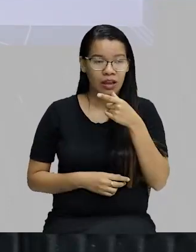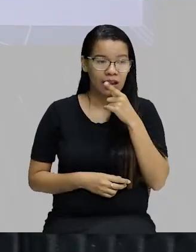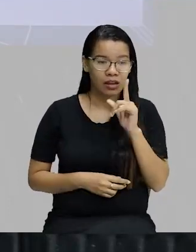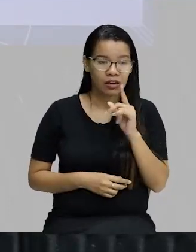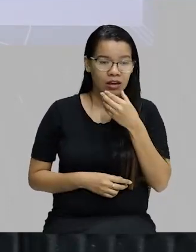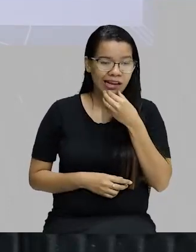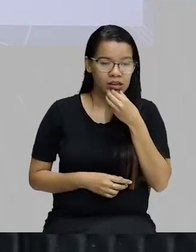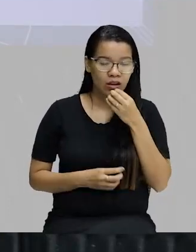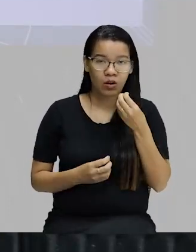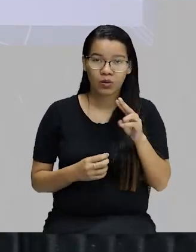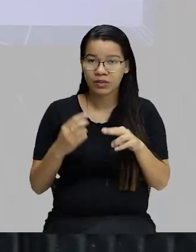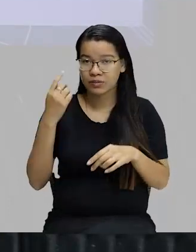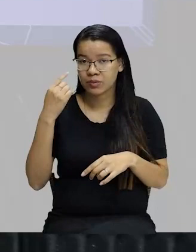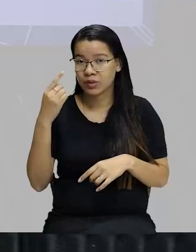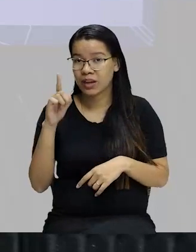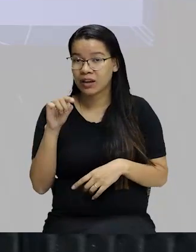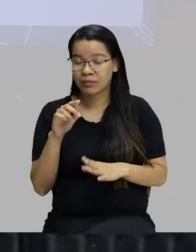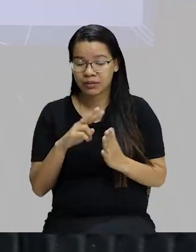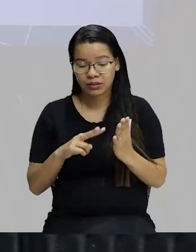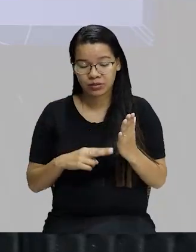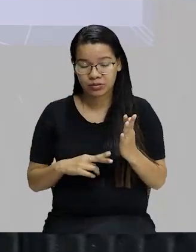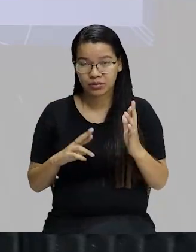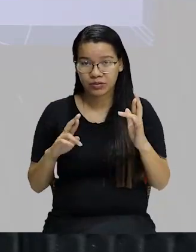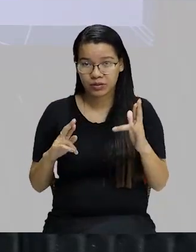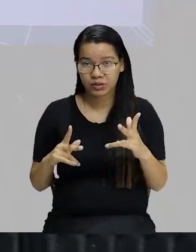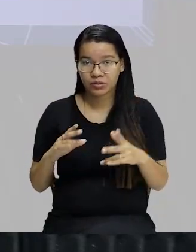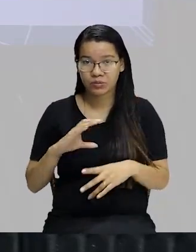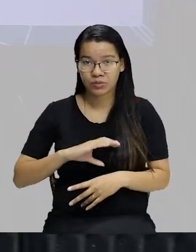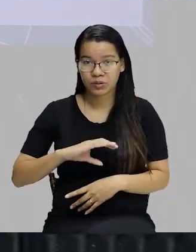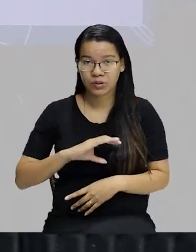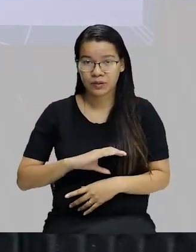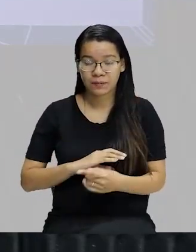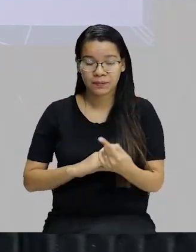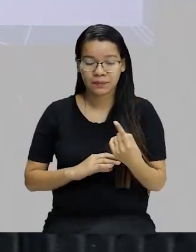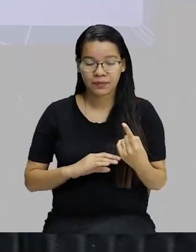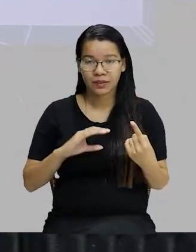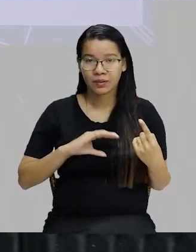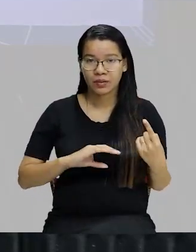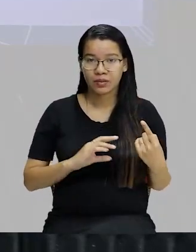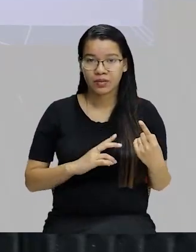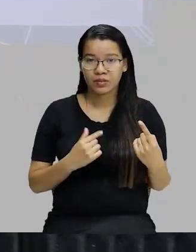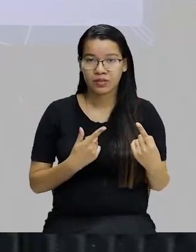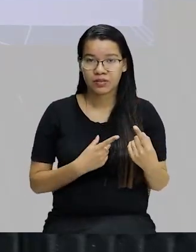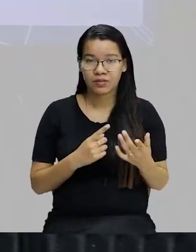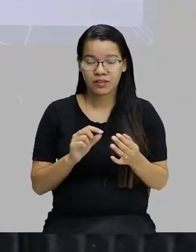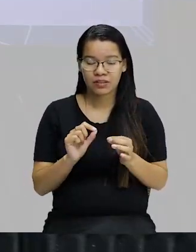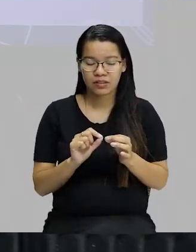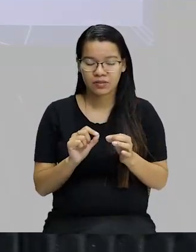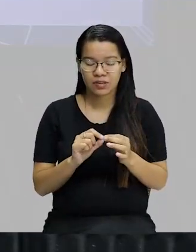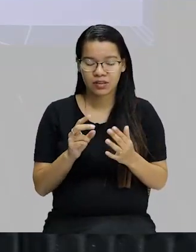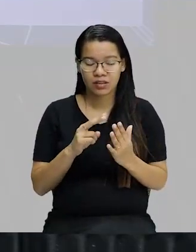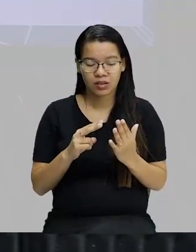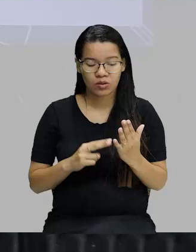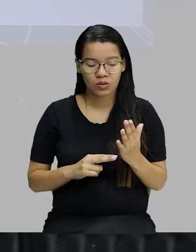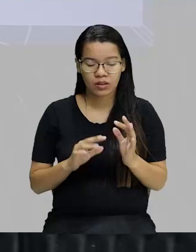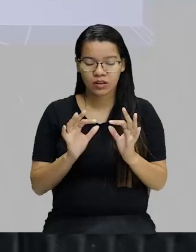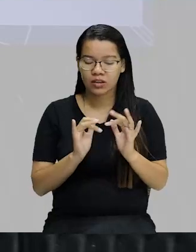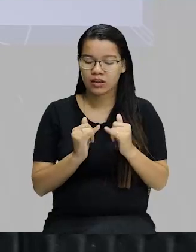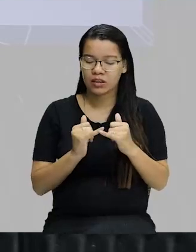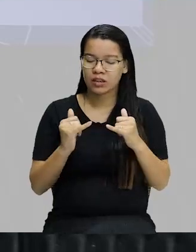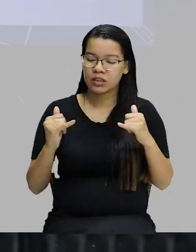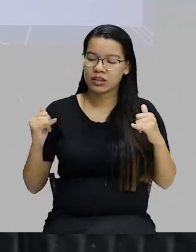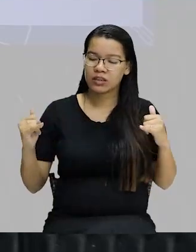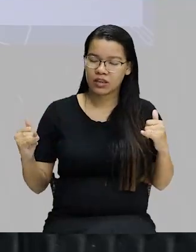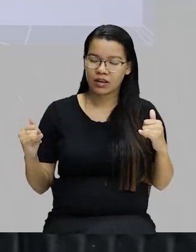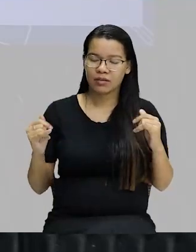que é uma leitura diferente do português. Eu sempre falo que no português a gente faz a leitura linear. É aquela leitura palavra por palavra, linha